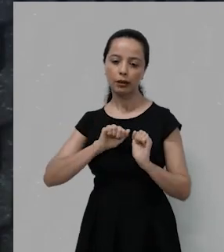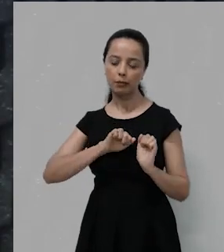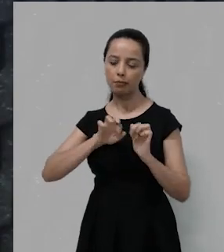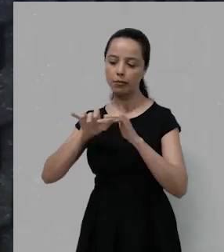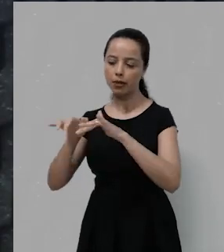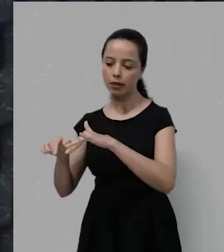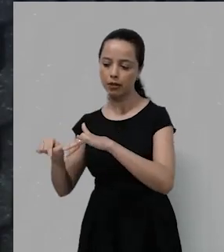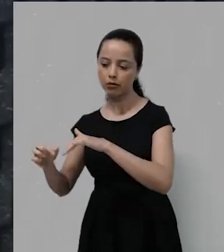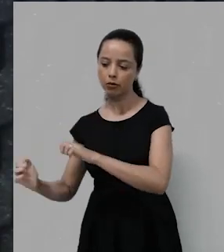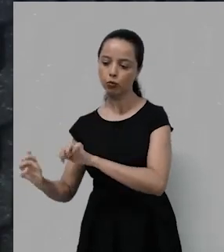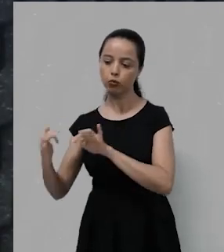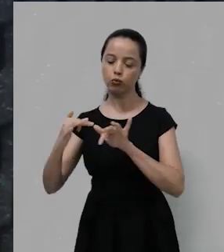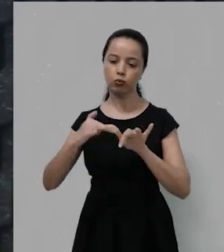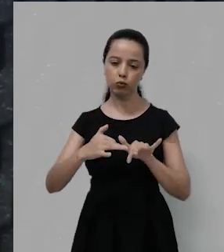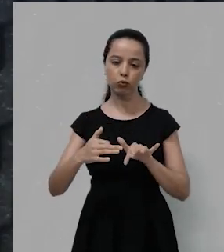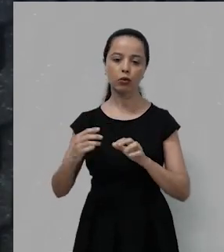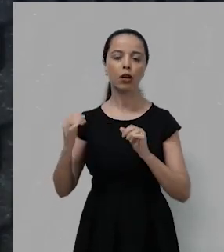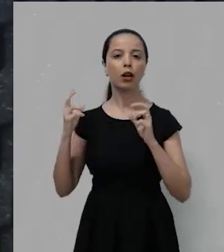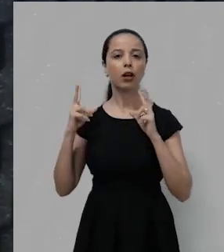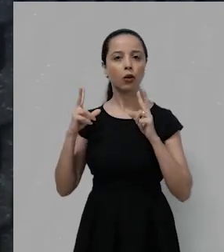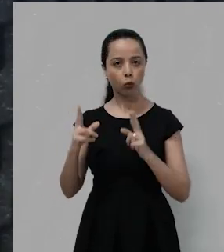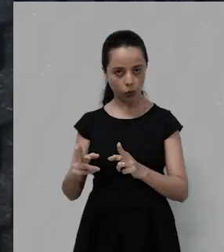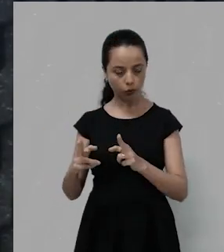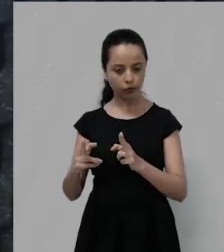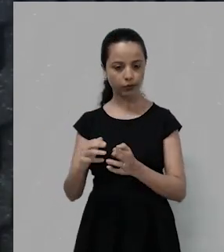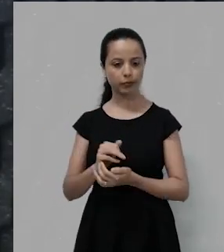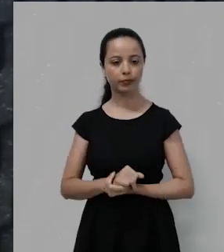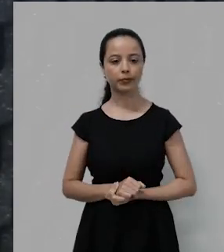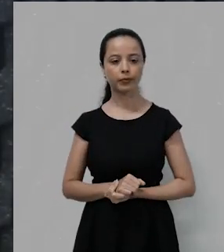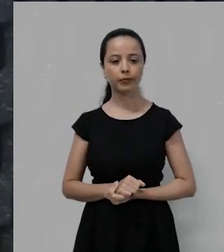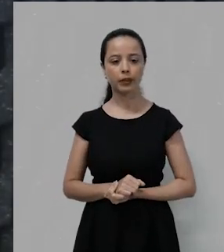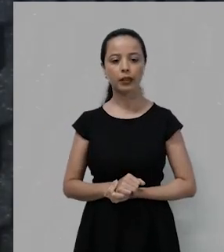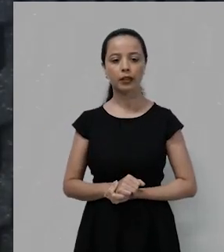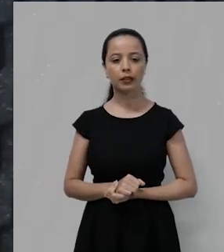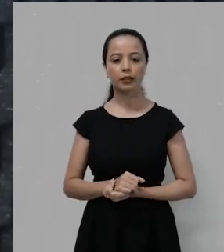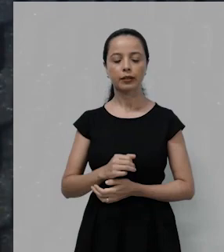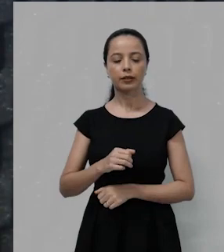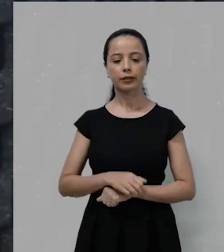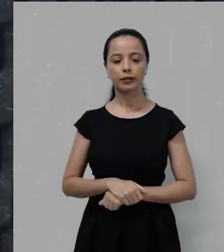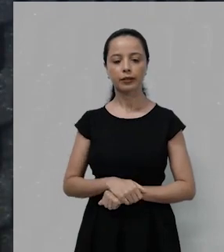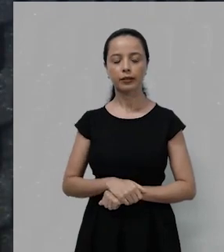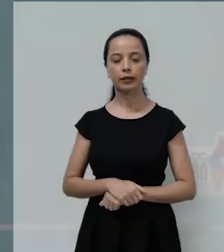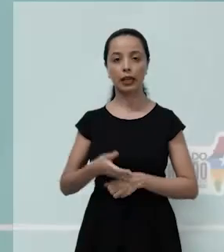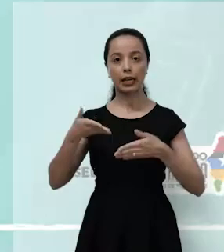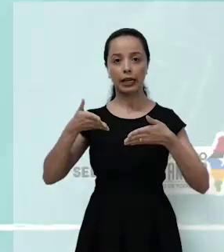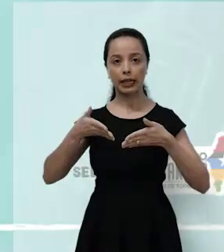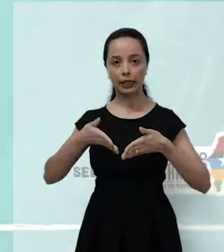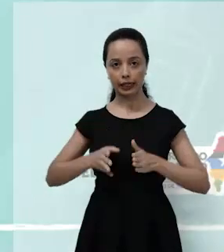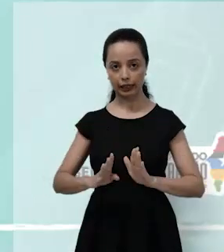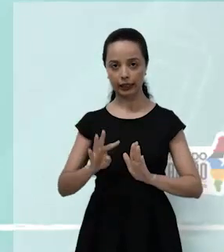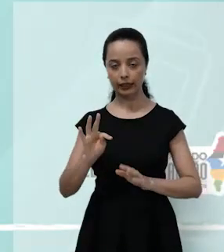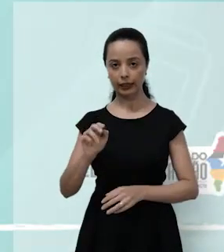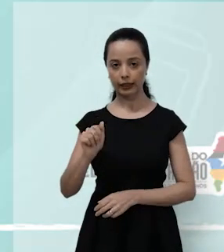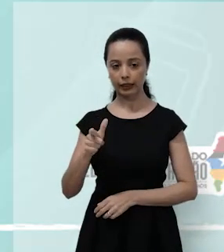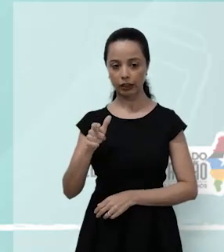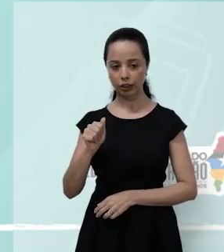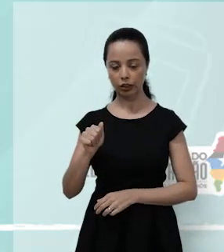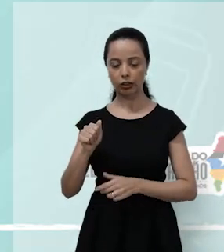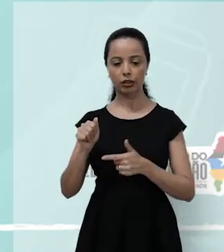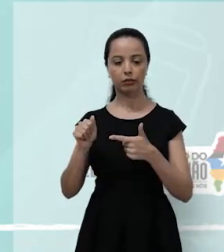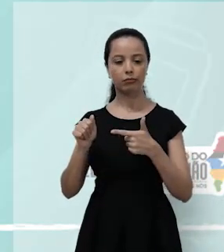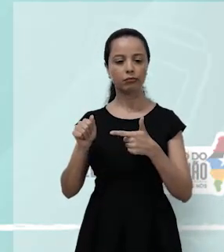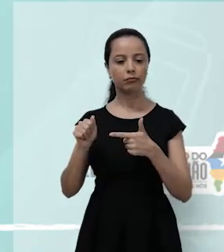lá. Taxa de natalidade menos a taxa de mortalidade está dando um número positivo, né? Eu tenho aqui